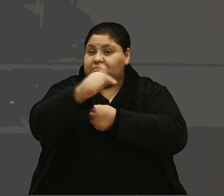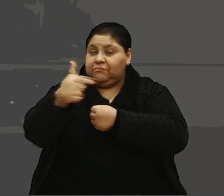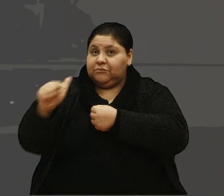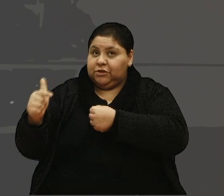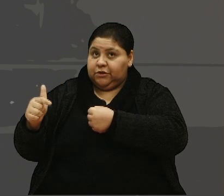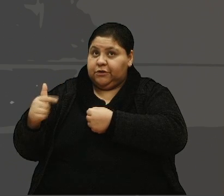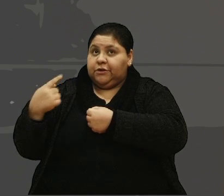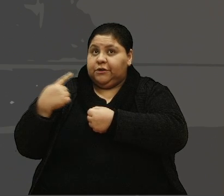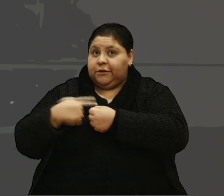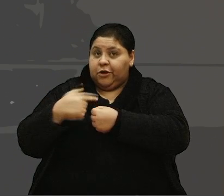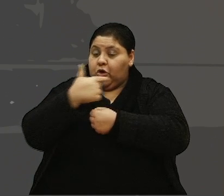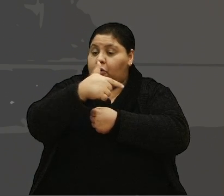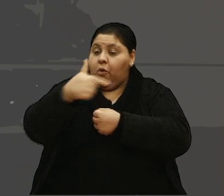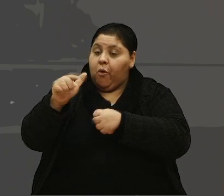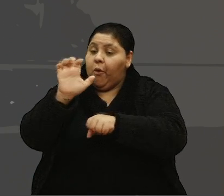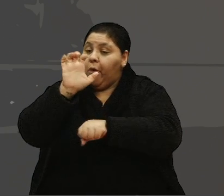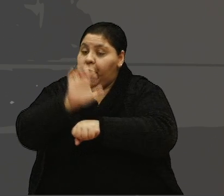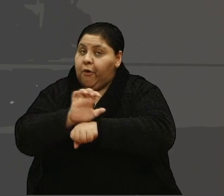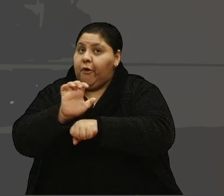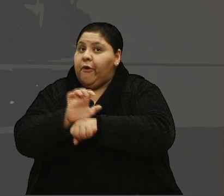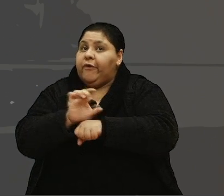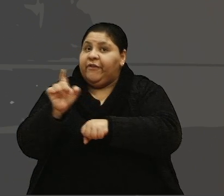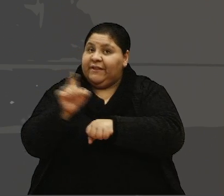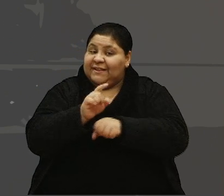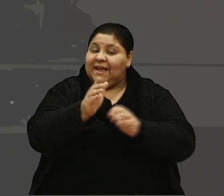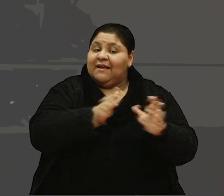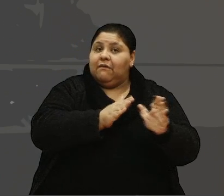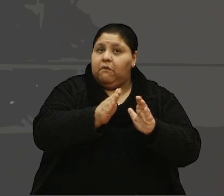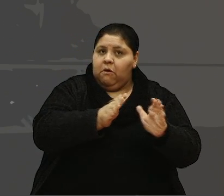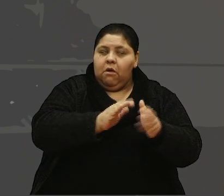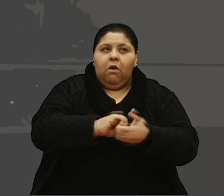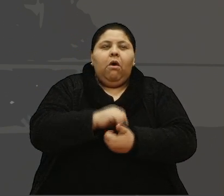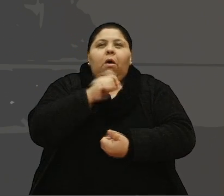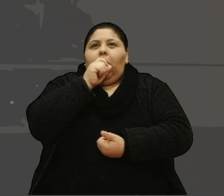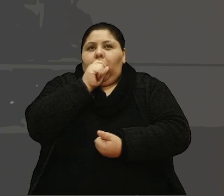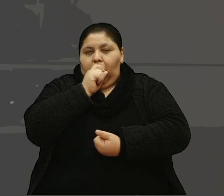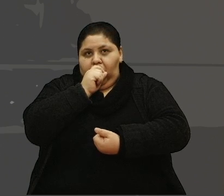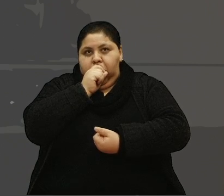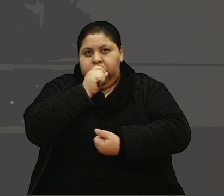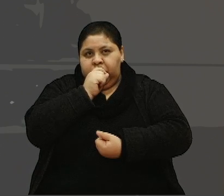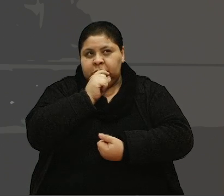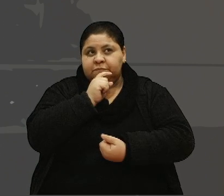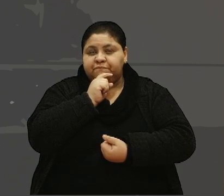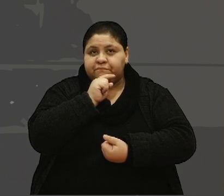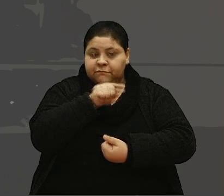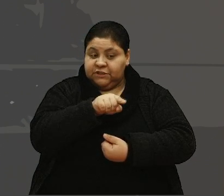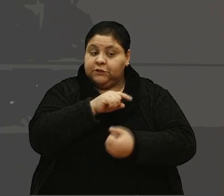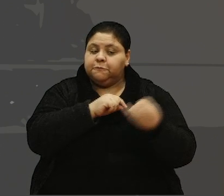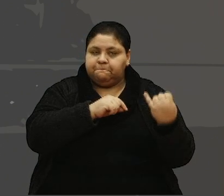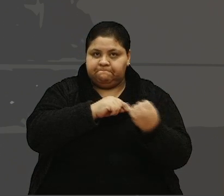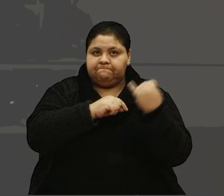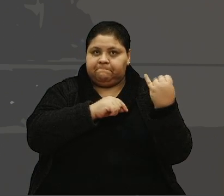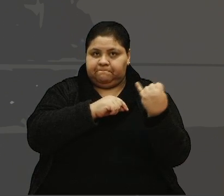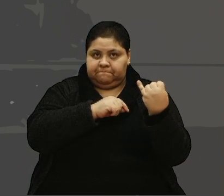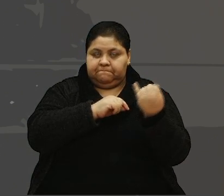municípios, outros estados, que há acessibilidade. Isso é algo muito importante.